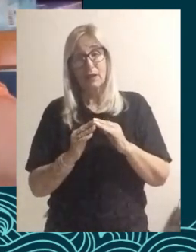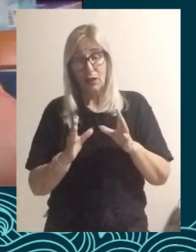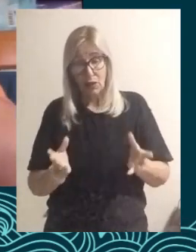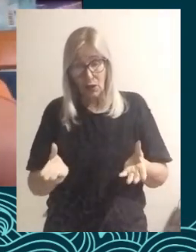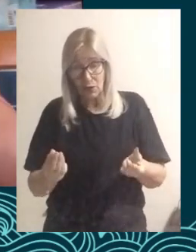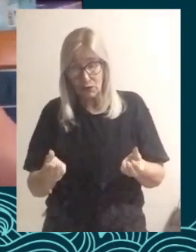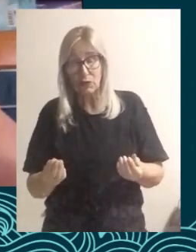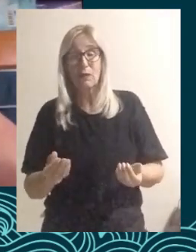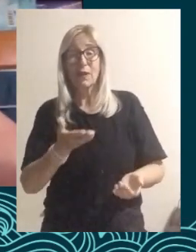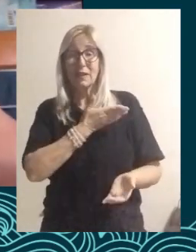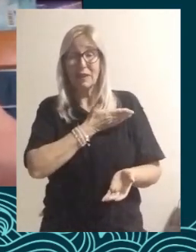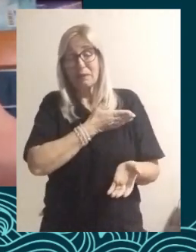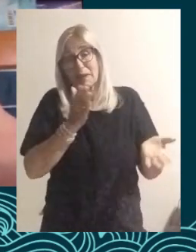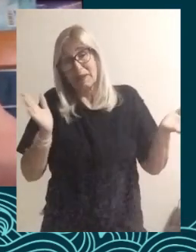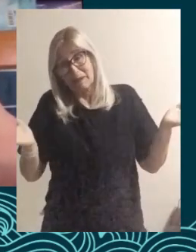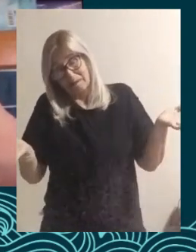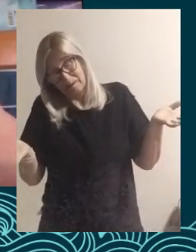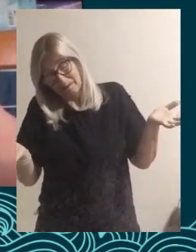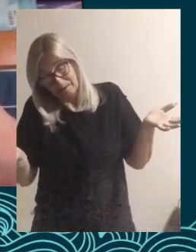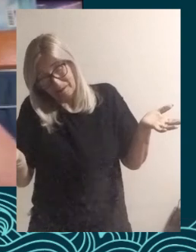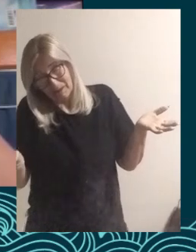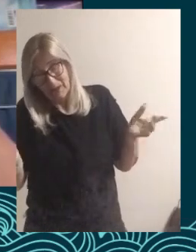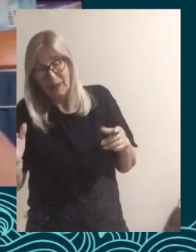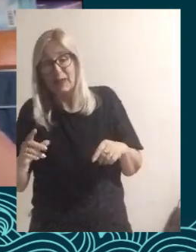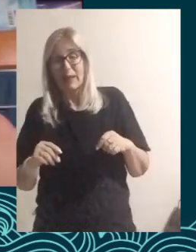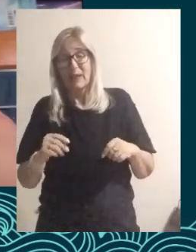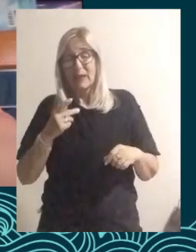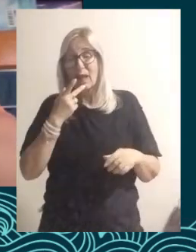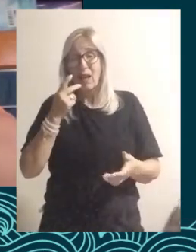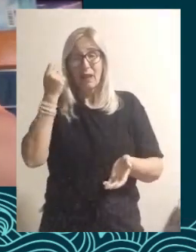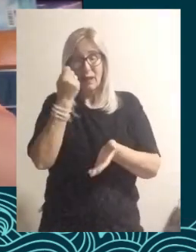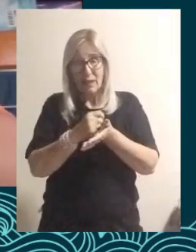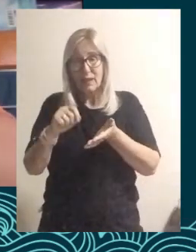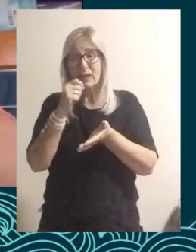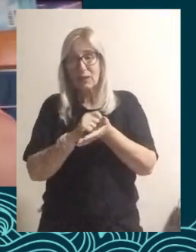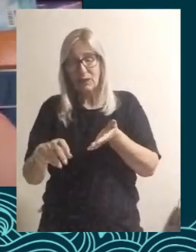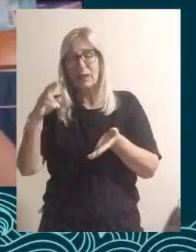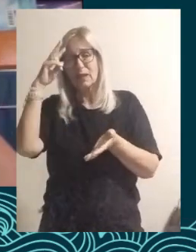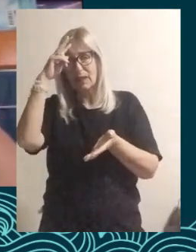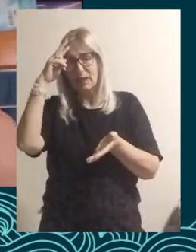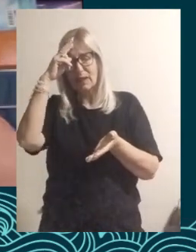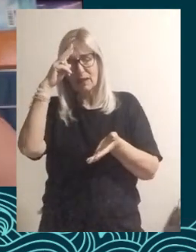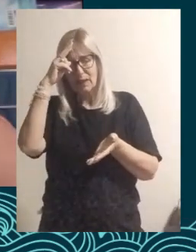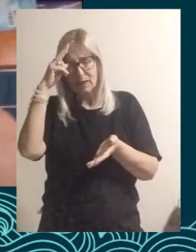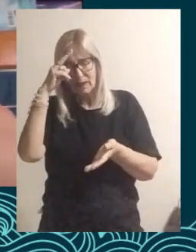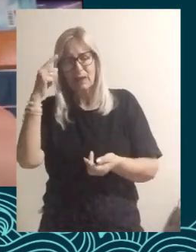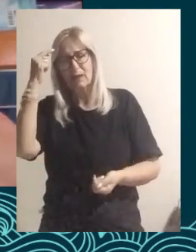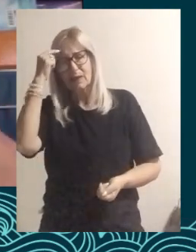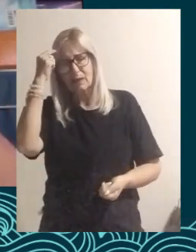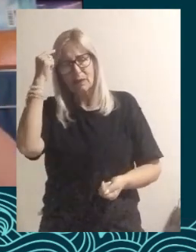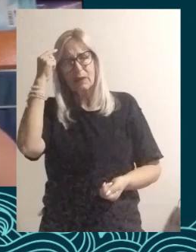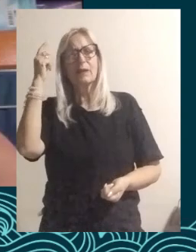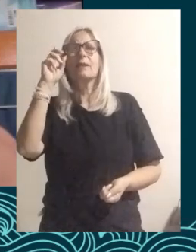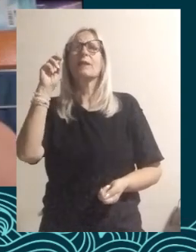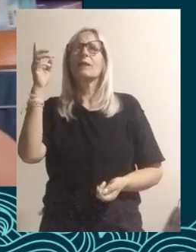amiga, e eu escolhi estar lá. E aí, quando eu escrevia, eu era obrigada a controlar a minha história. Então,